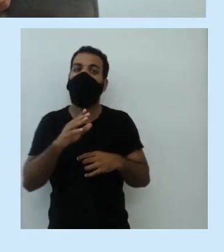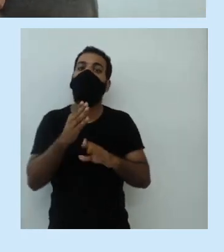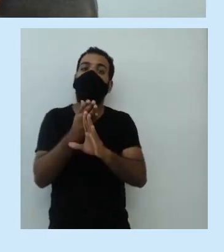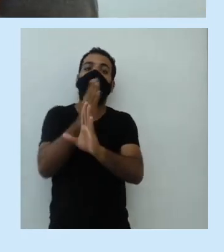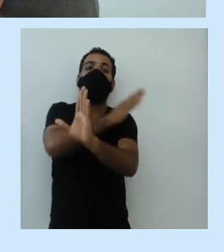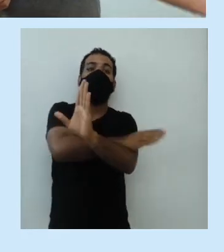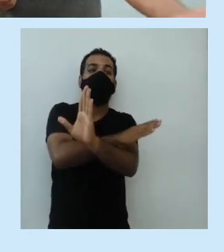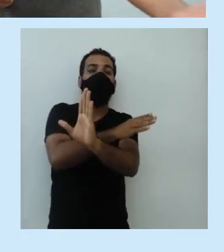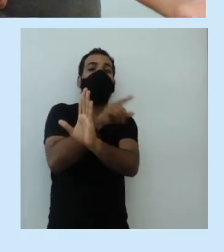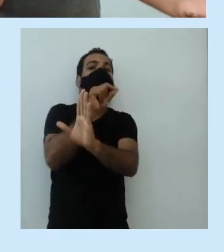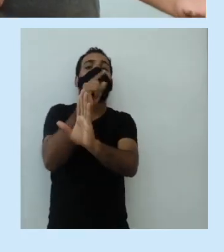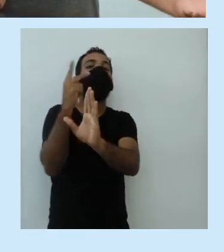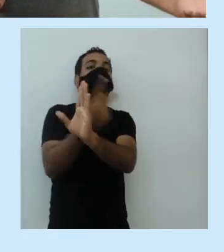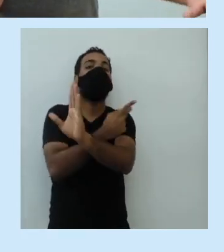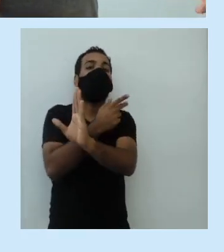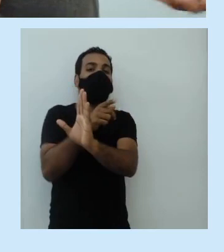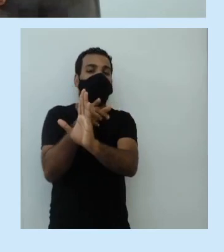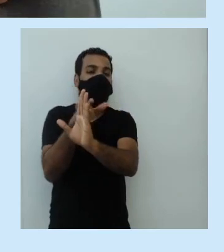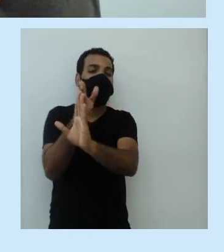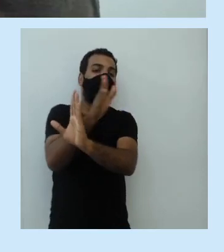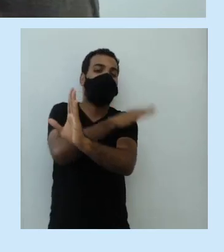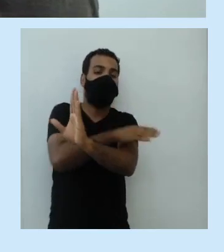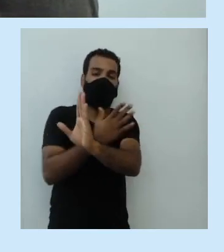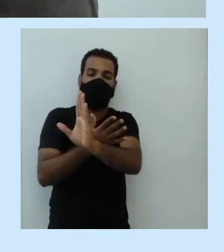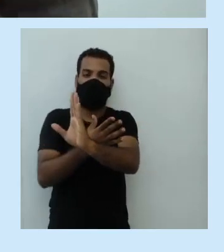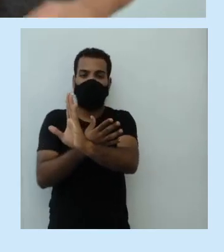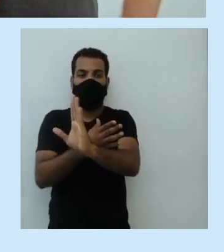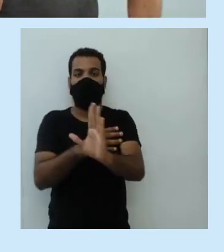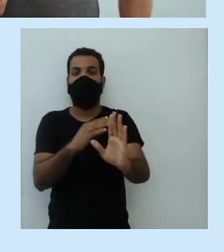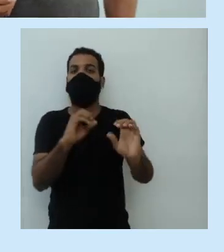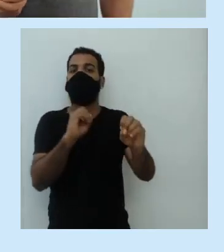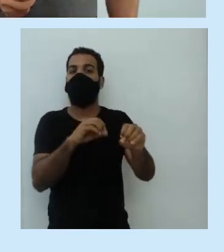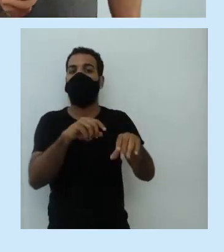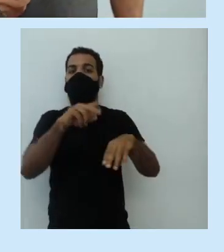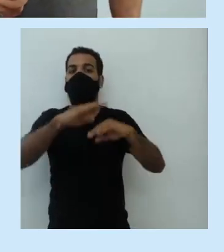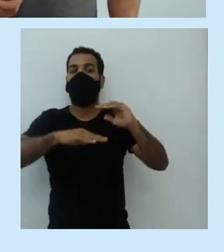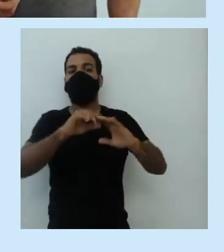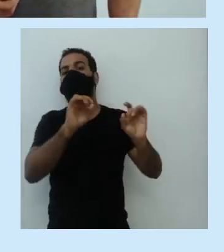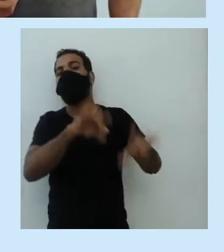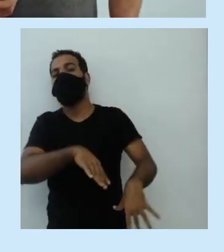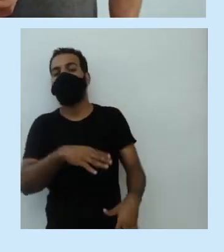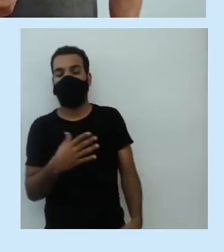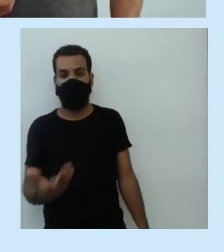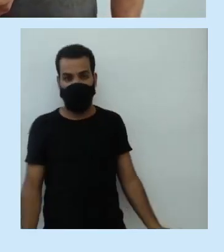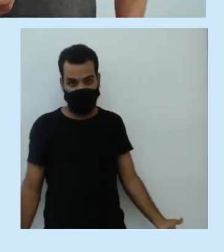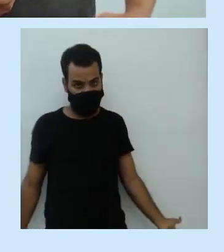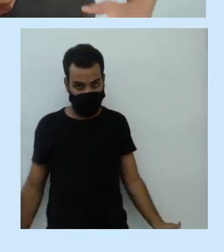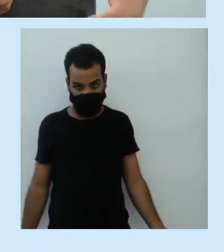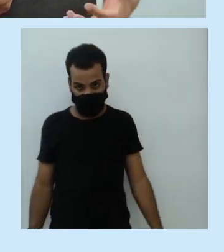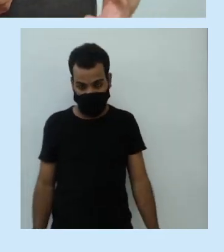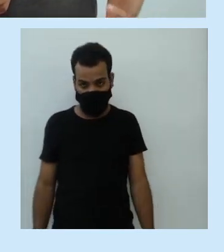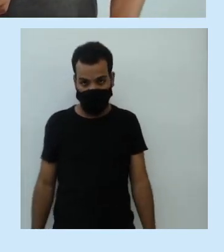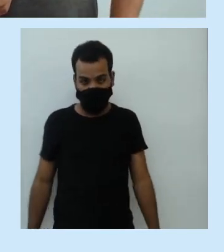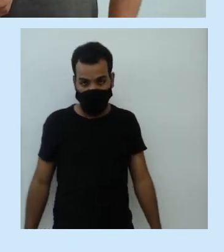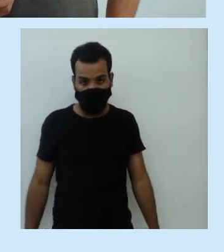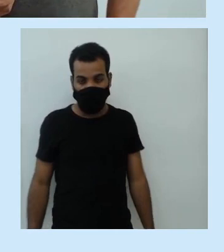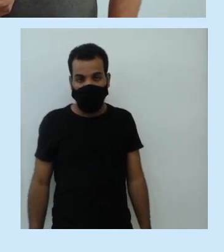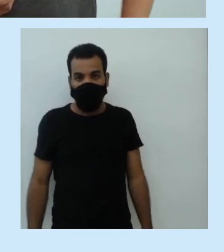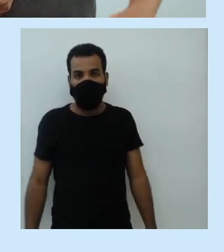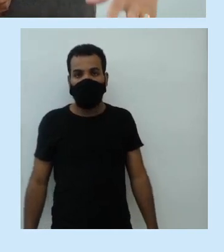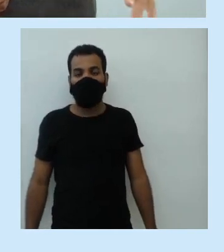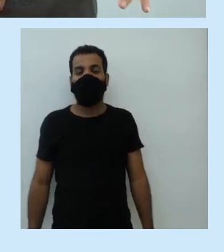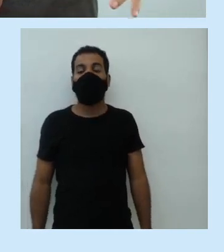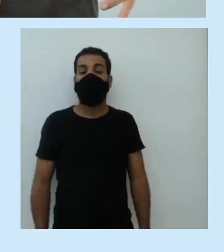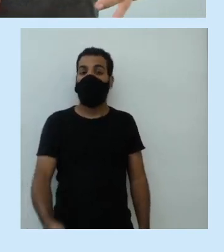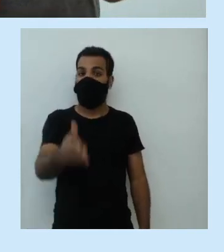por trás, né, de todo o abandono educacional que a gente tem. Você é um atleta,